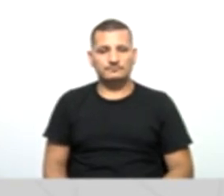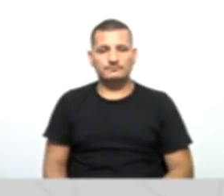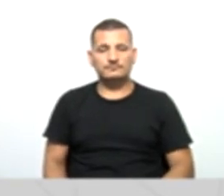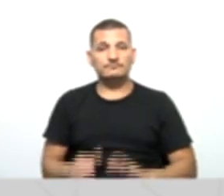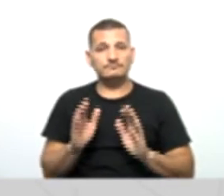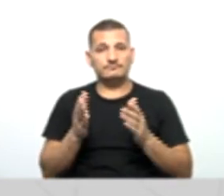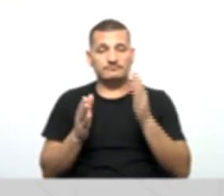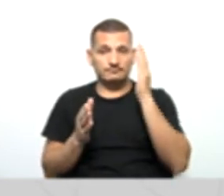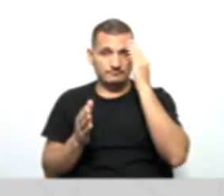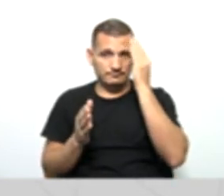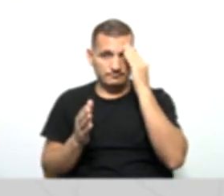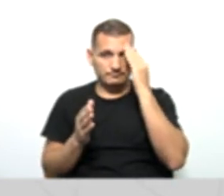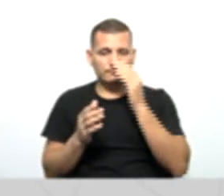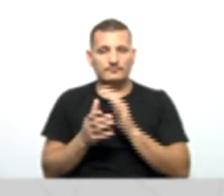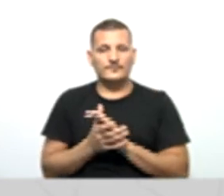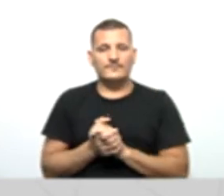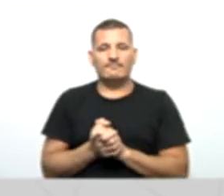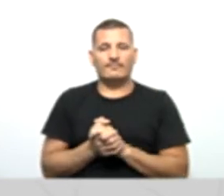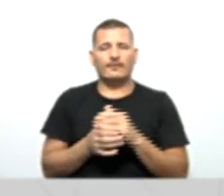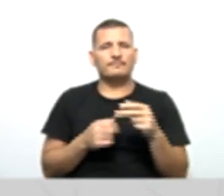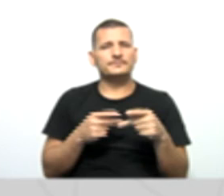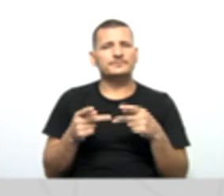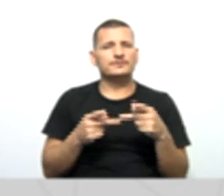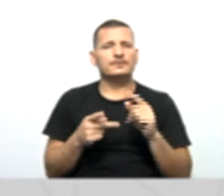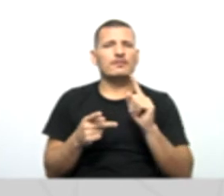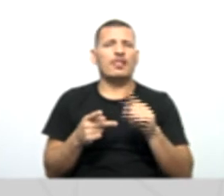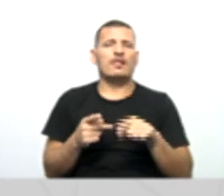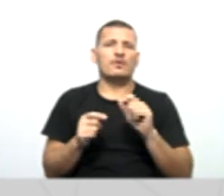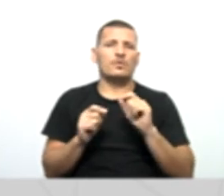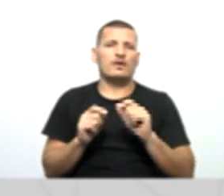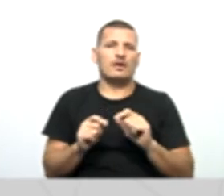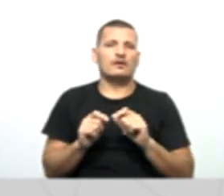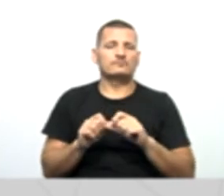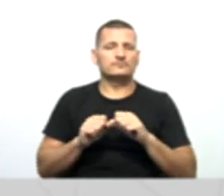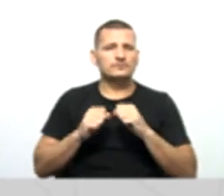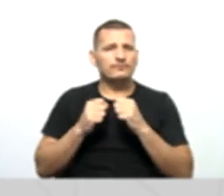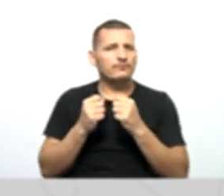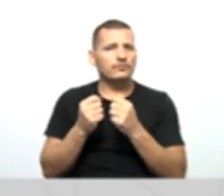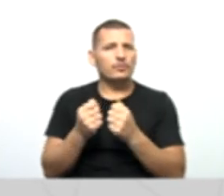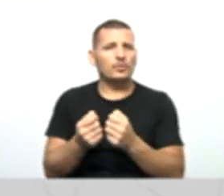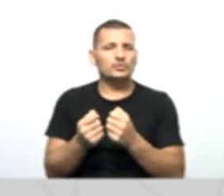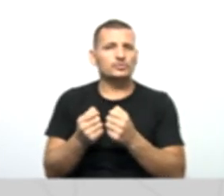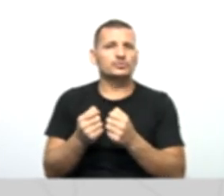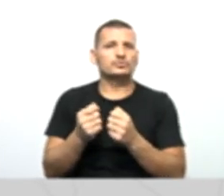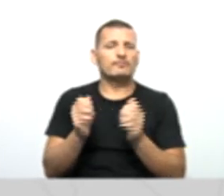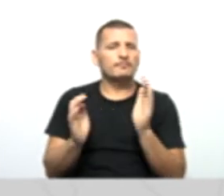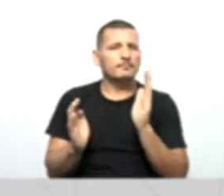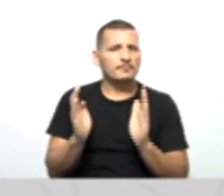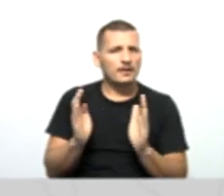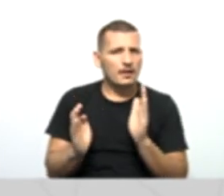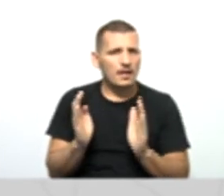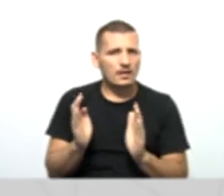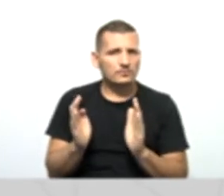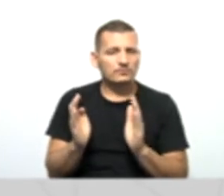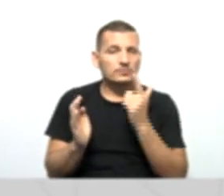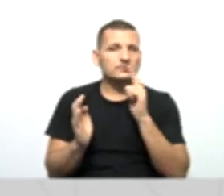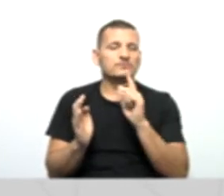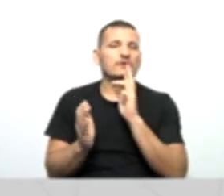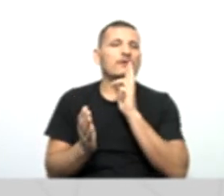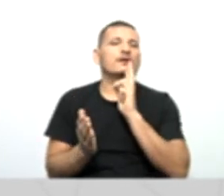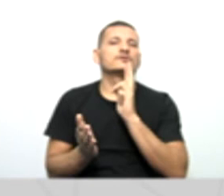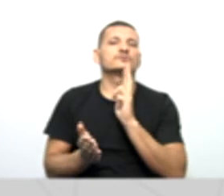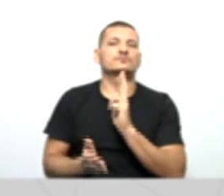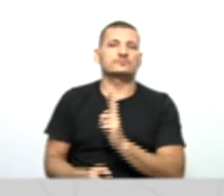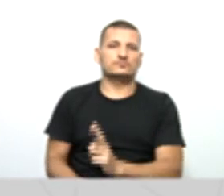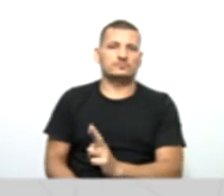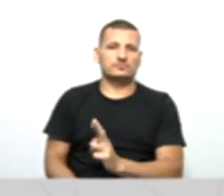já sabemos que um projeto é o esforço temporário para criar um resultado específico, né, gente?